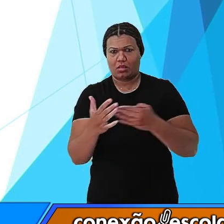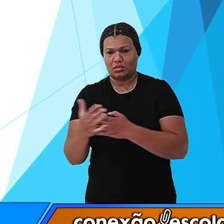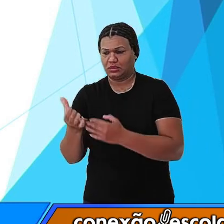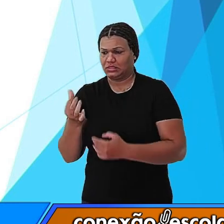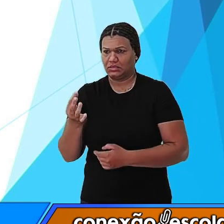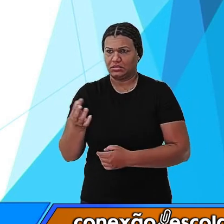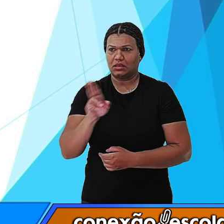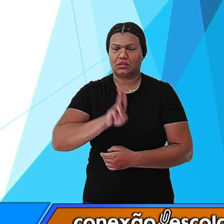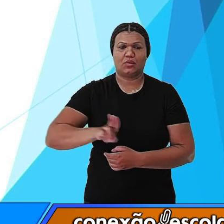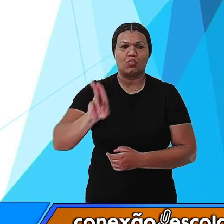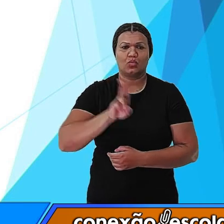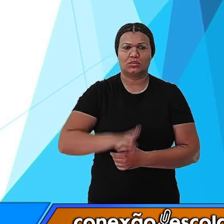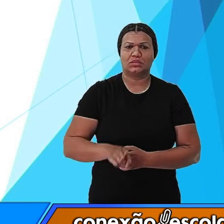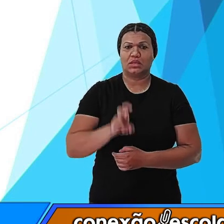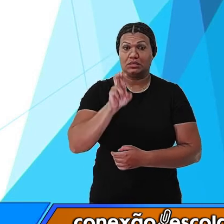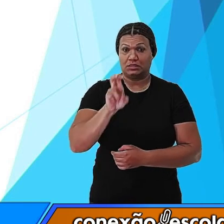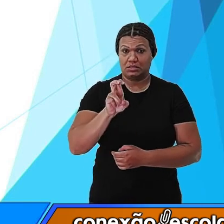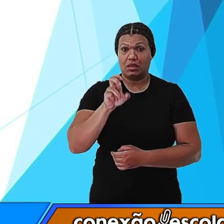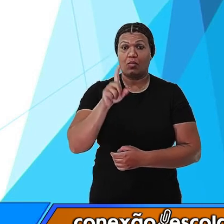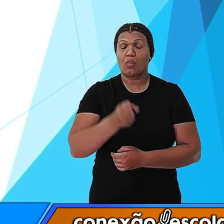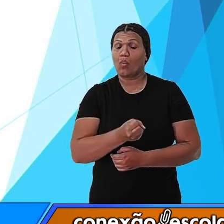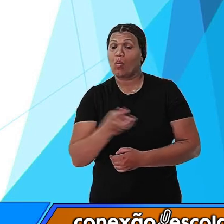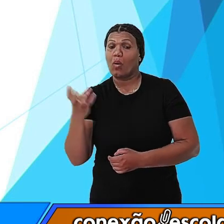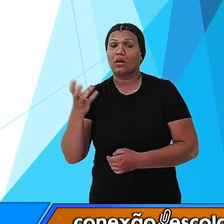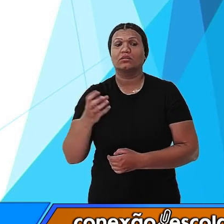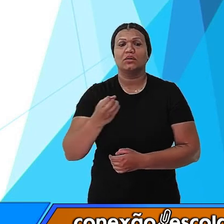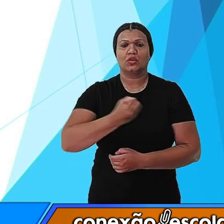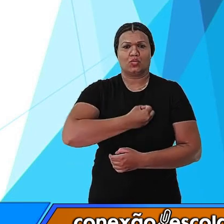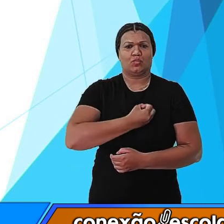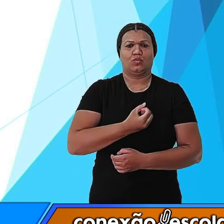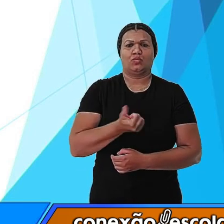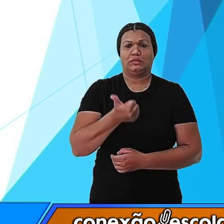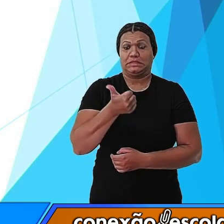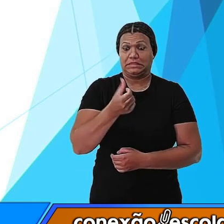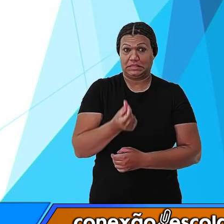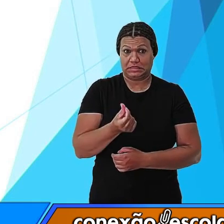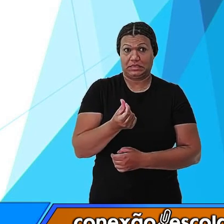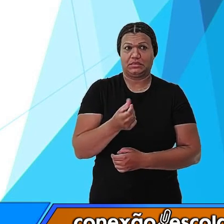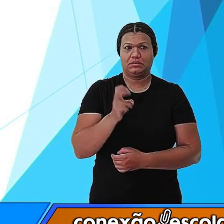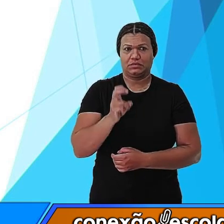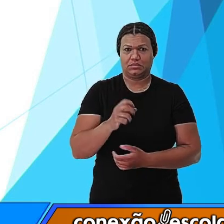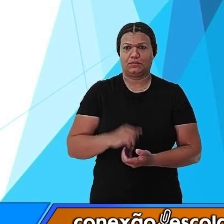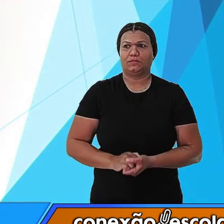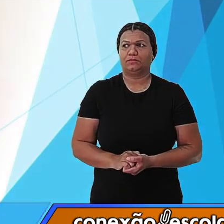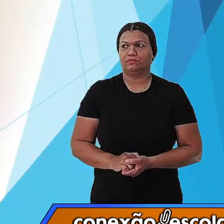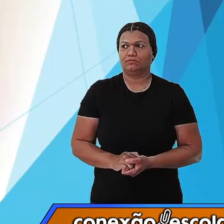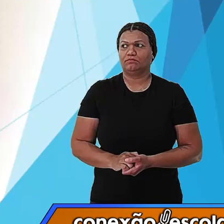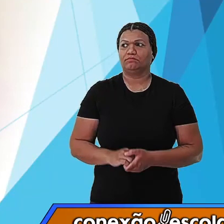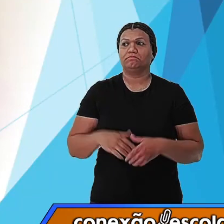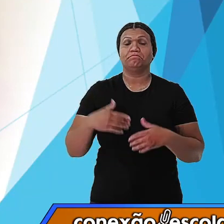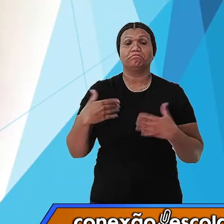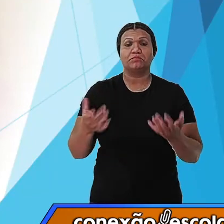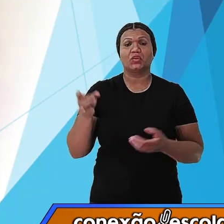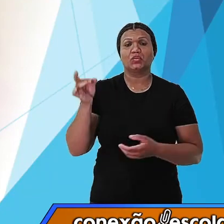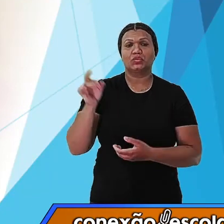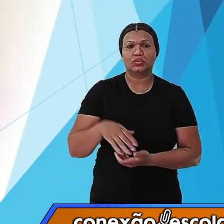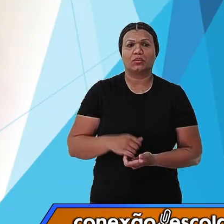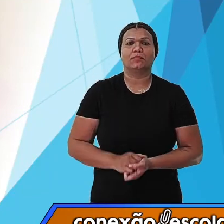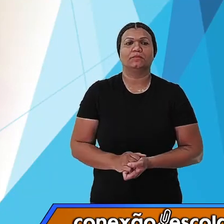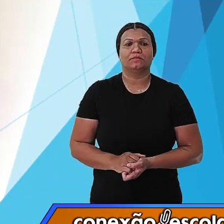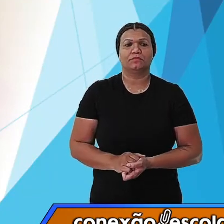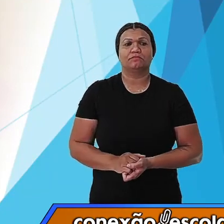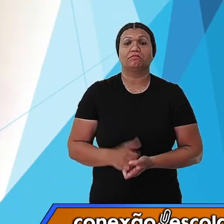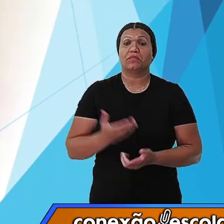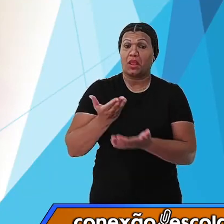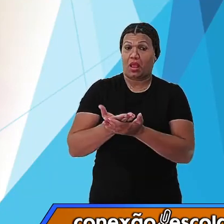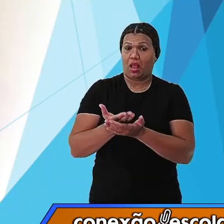utilizar o algarismo 5, foram 16 numerais formados. É isso, pessoal. Então,